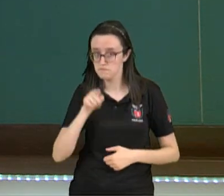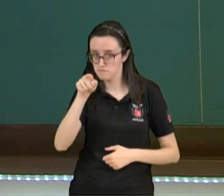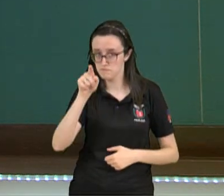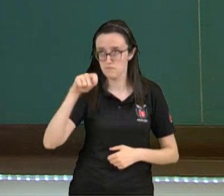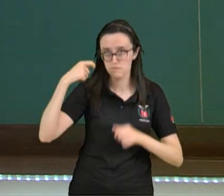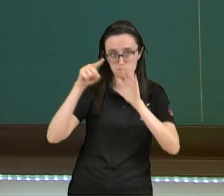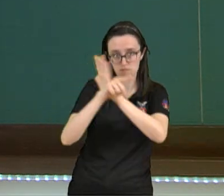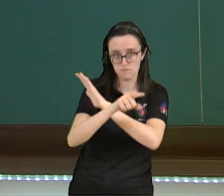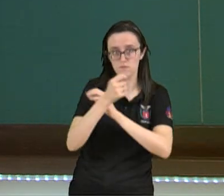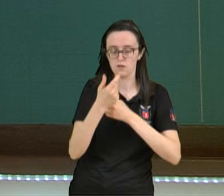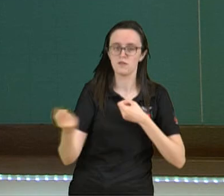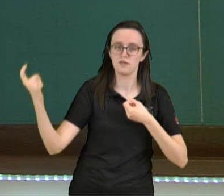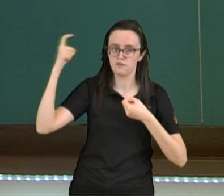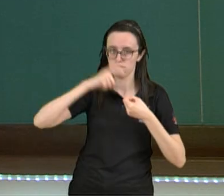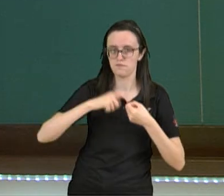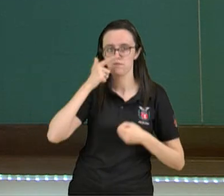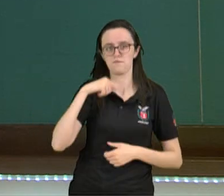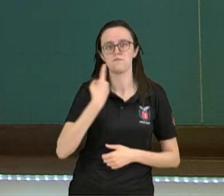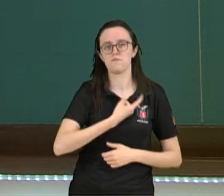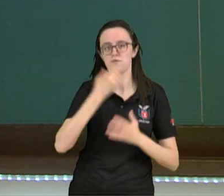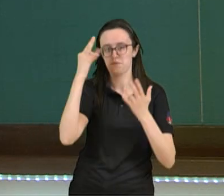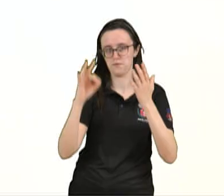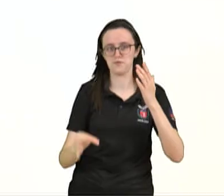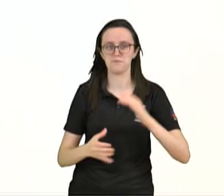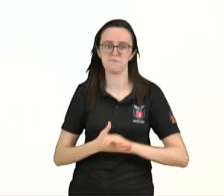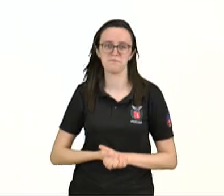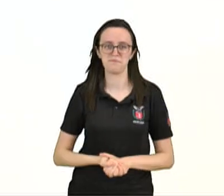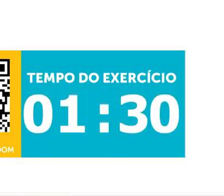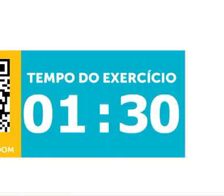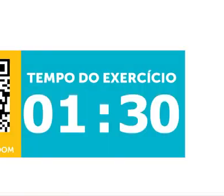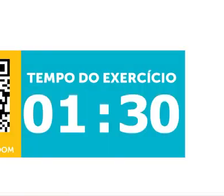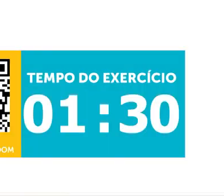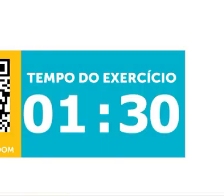esta questão e eu retorno para a gente fazer a correção.